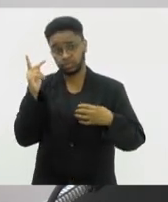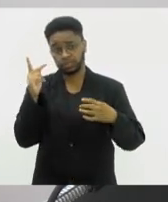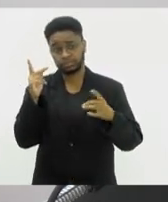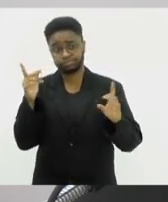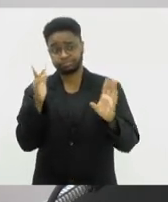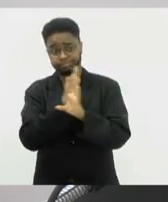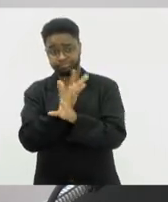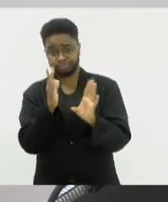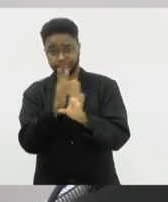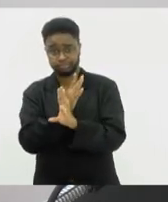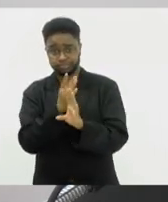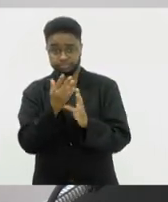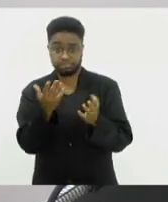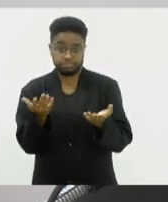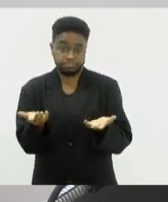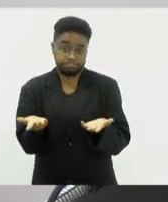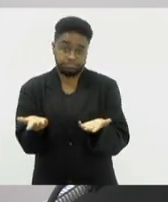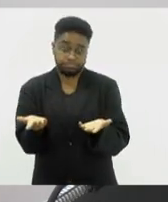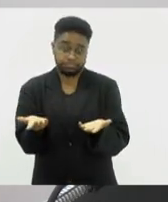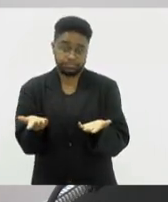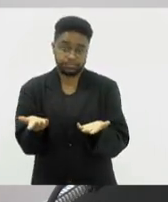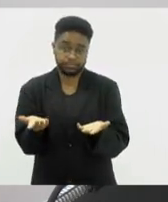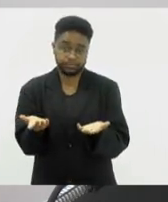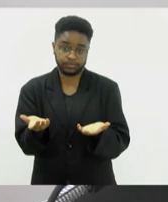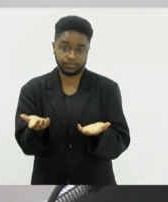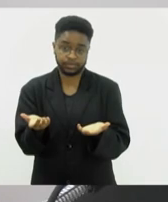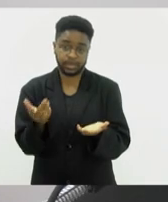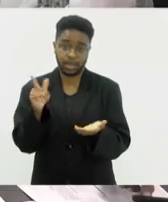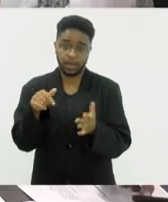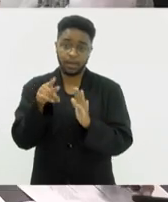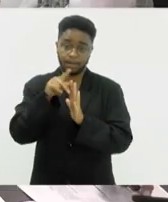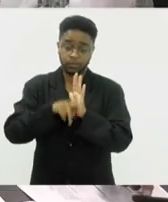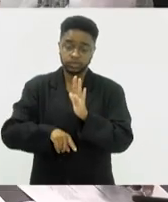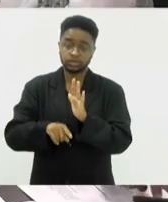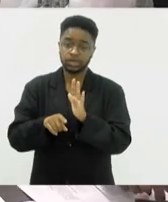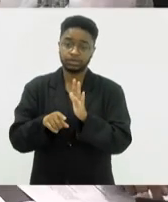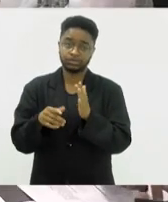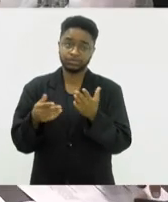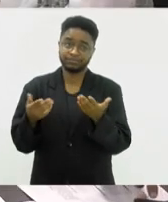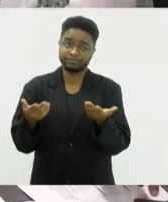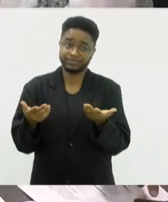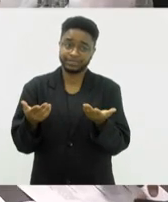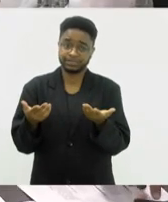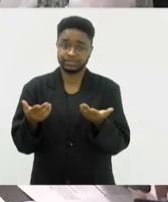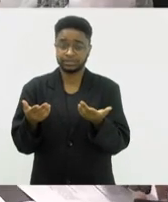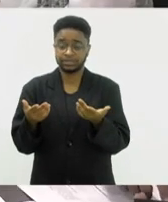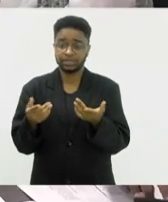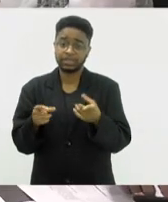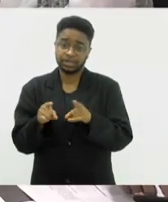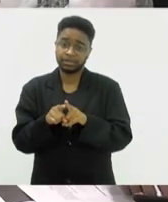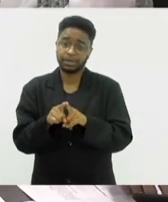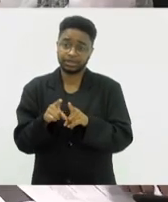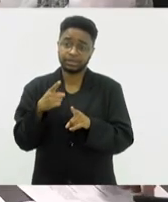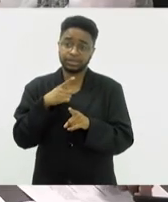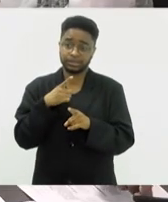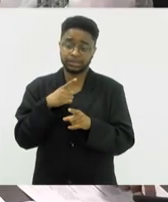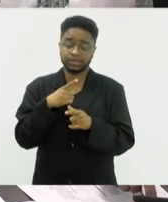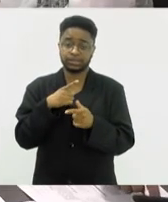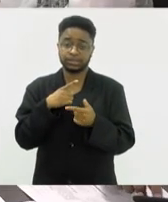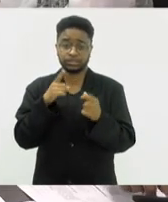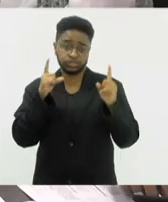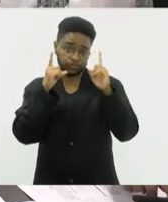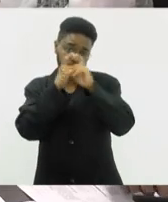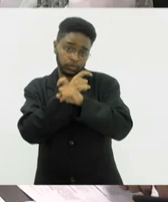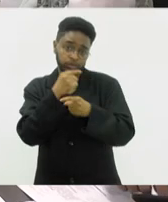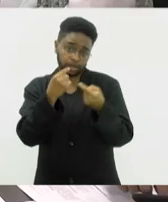lado. Então, é um projeto também que tem toda essa polêmica.